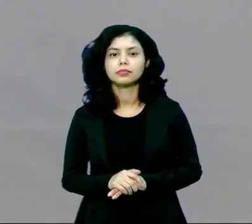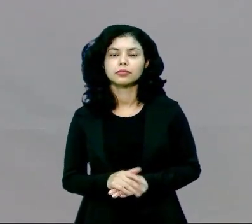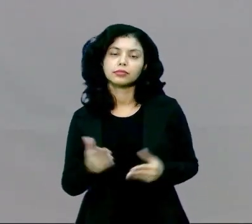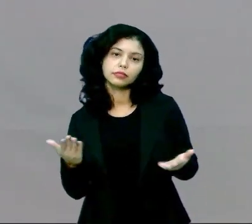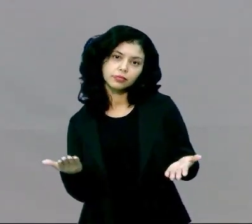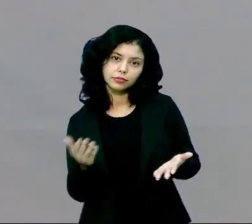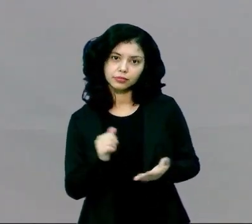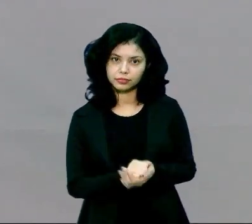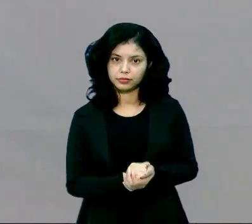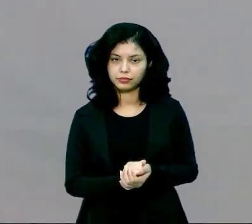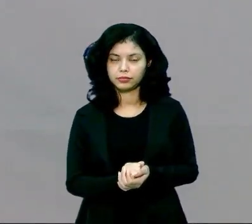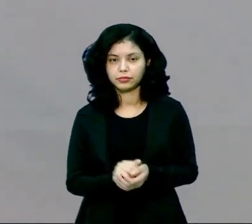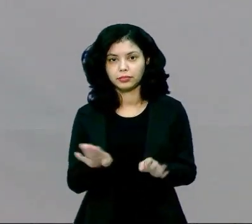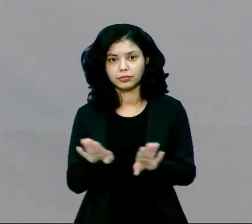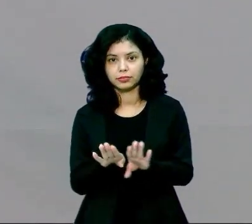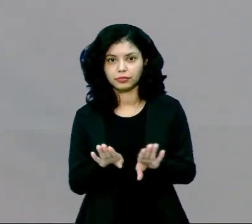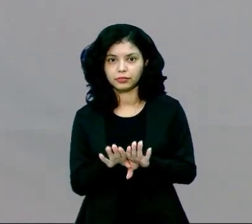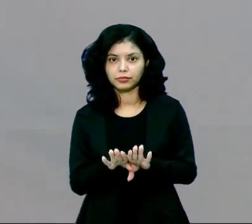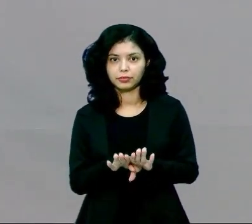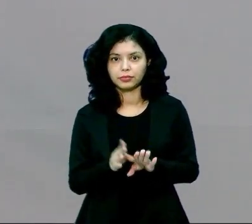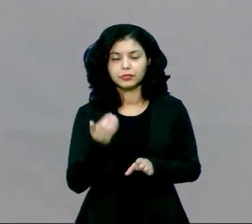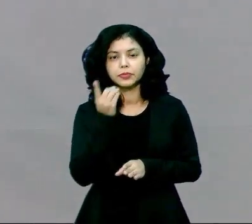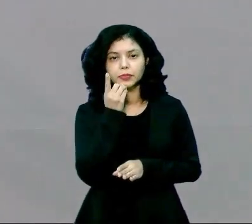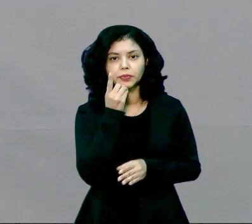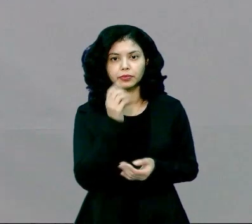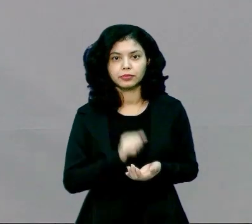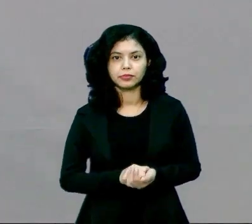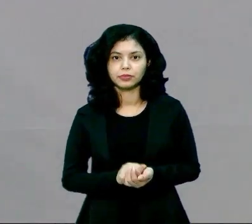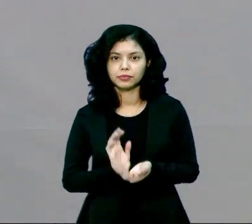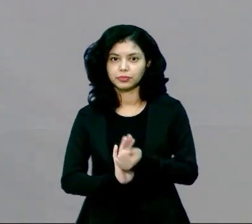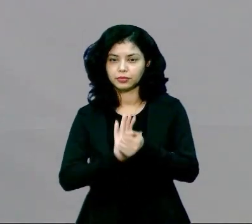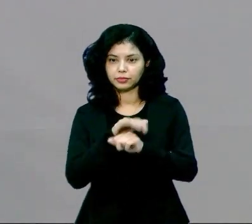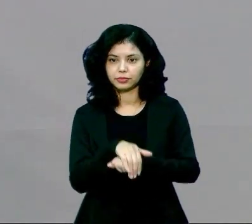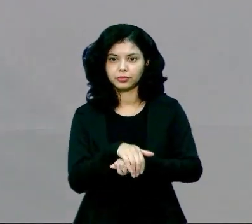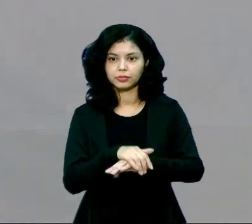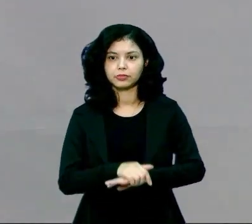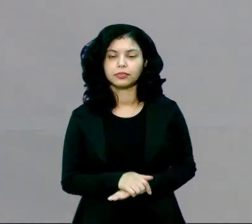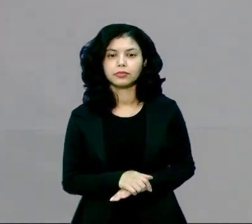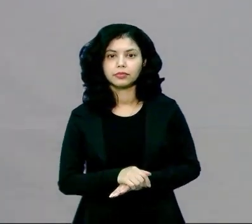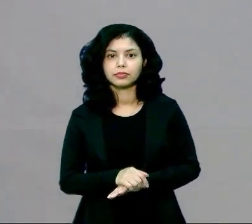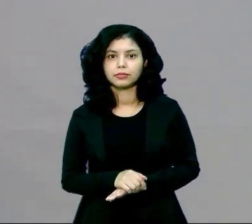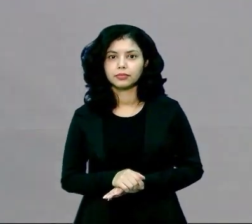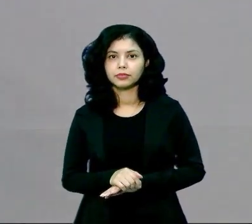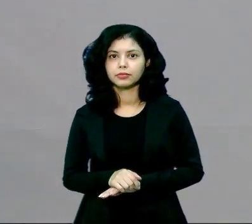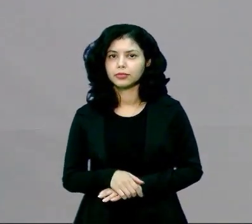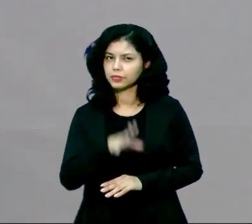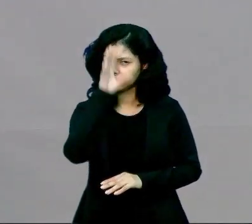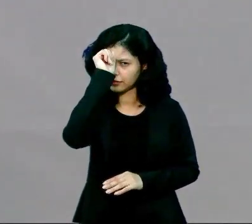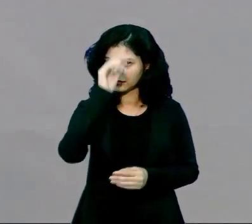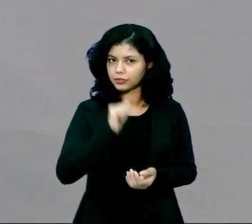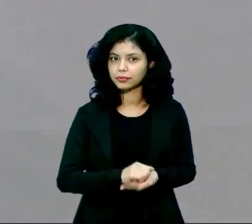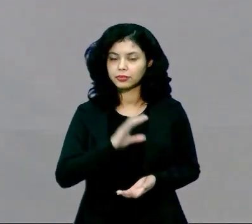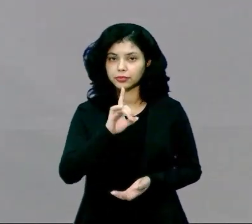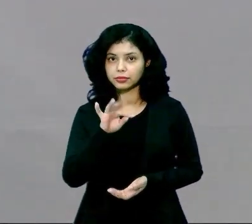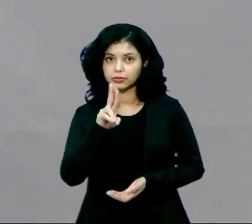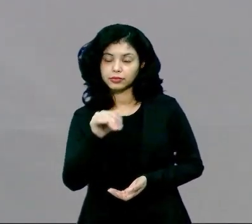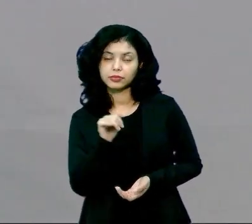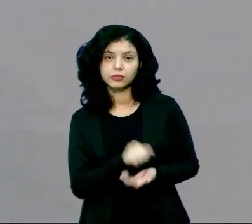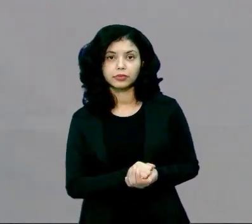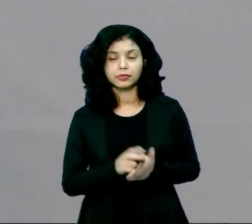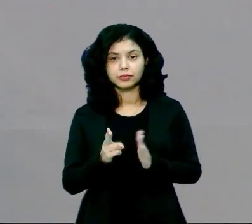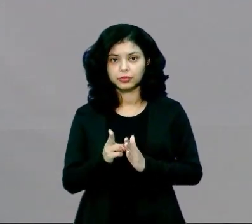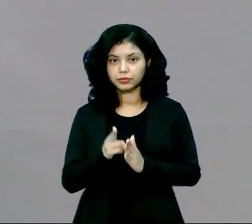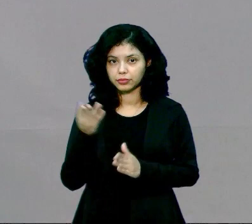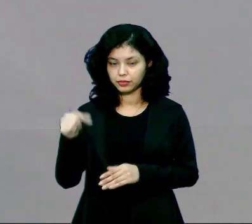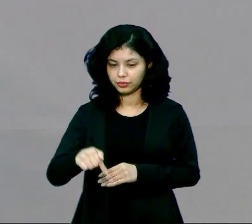solar, né, ia ocorrer o fenômeno e durante o dia ia ficar de noite, né? Então ele disse, eu vou usar esse conhecimento ocidental para enganar